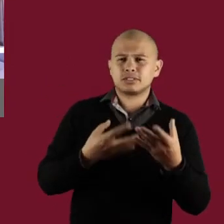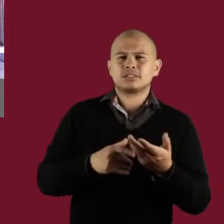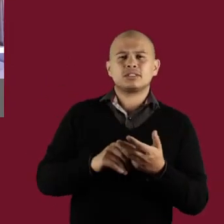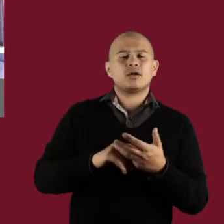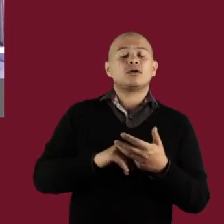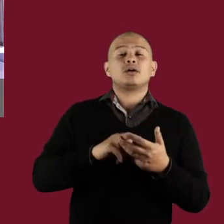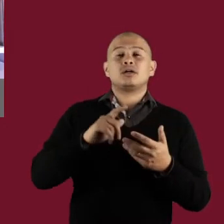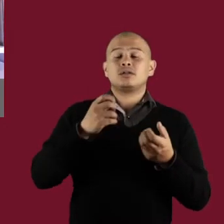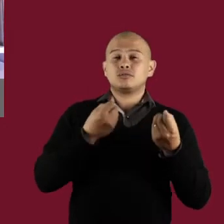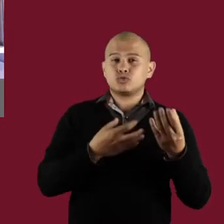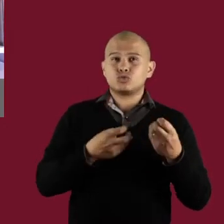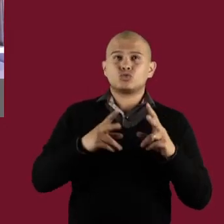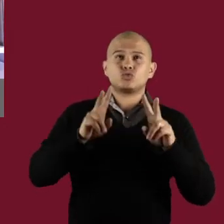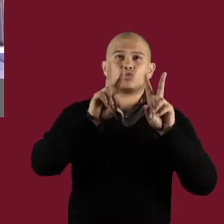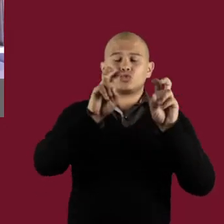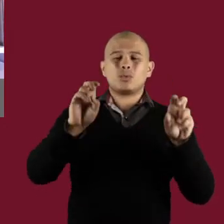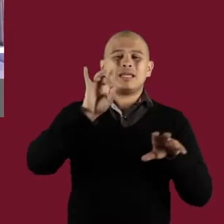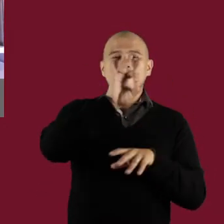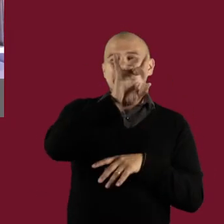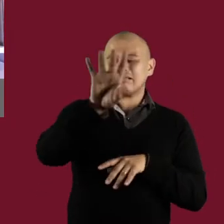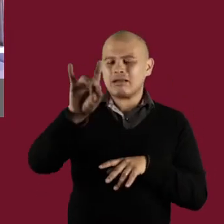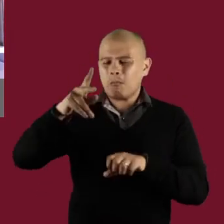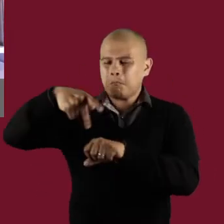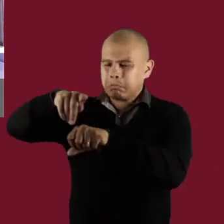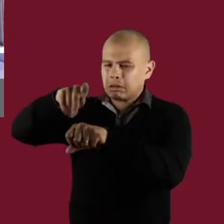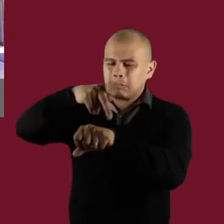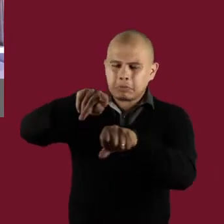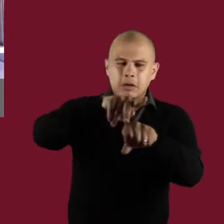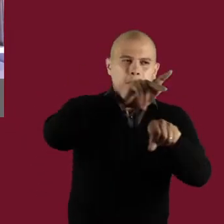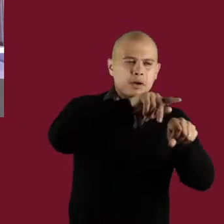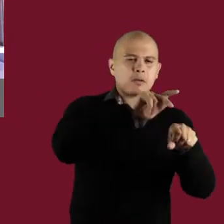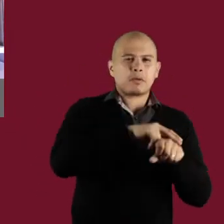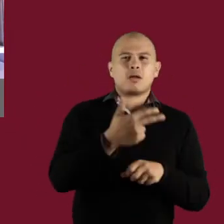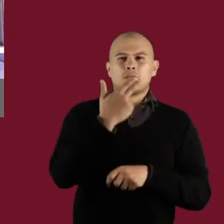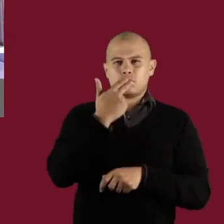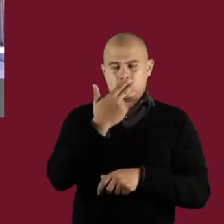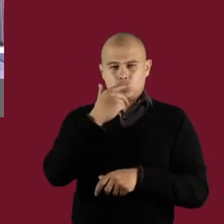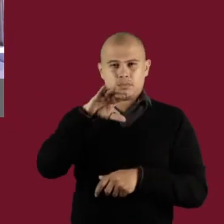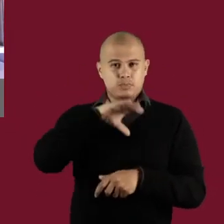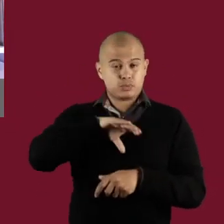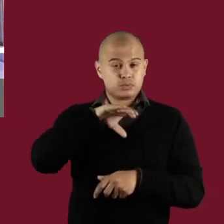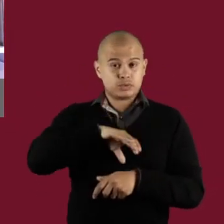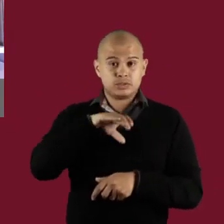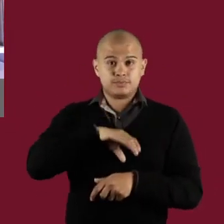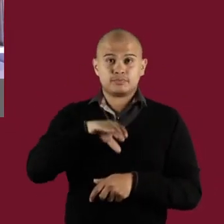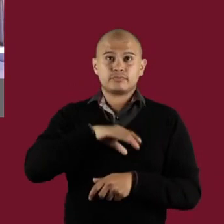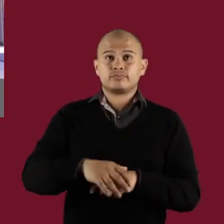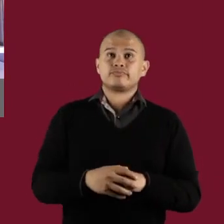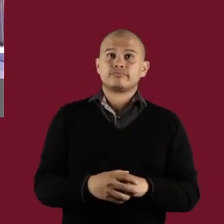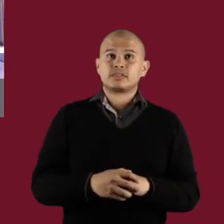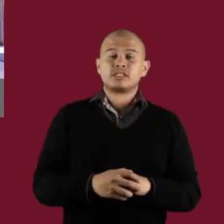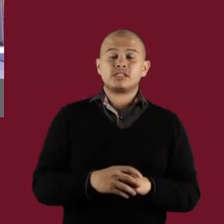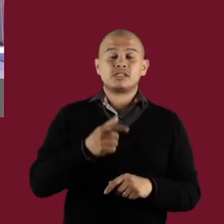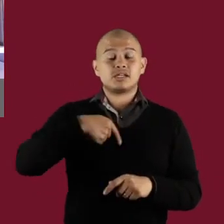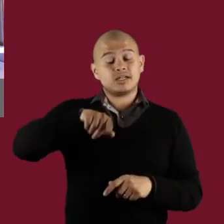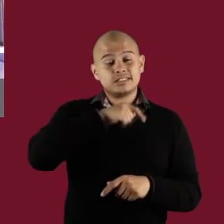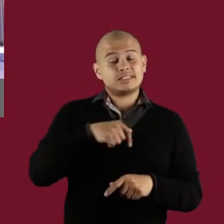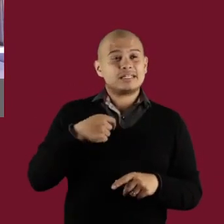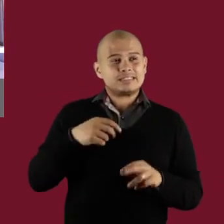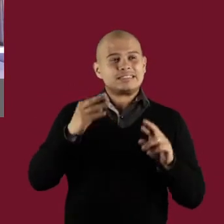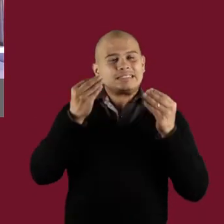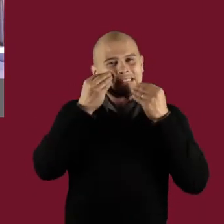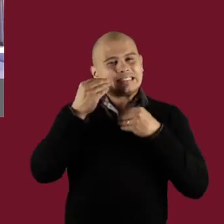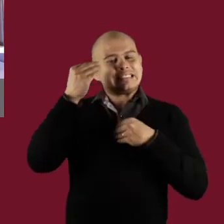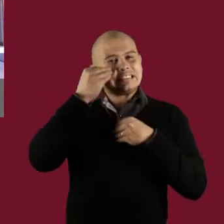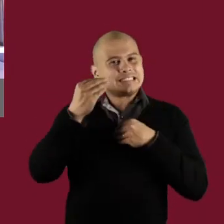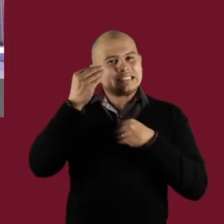sobre cada um dos nossos países. A ideia que nós estamos tentando aperfeiçoar a cada dia